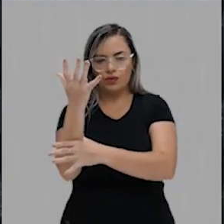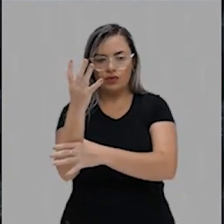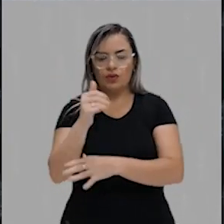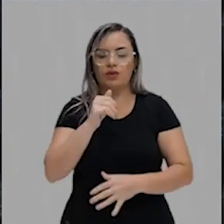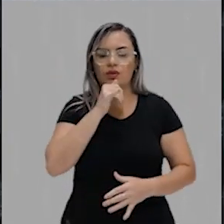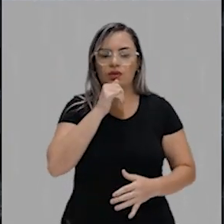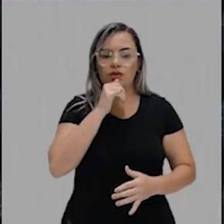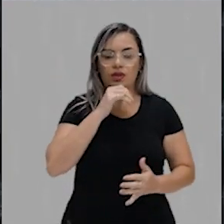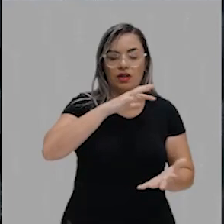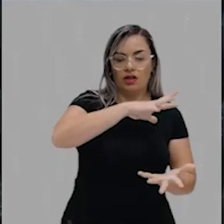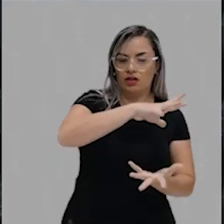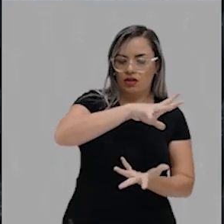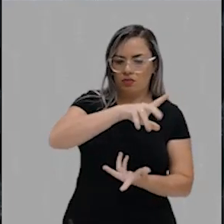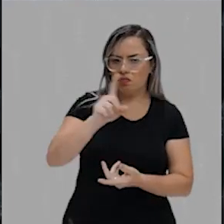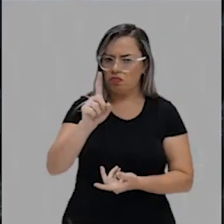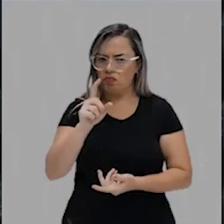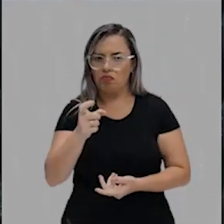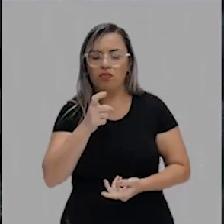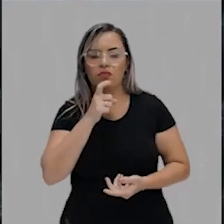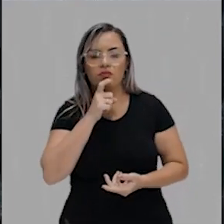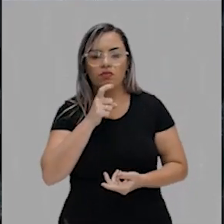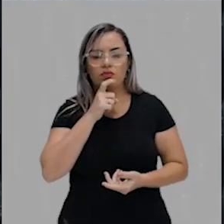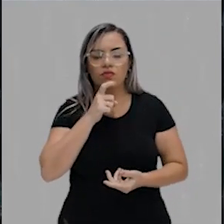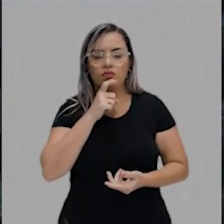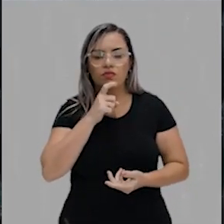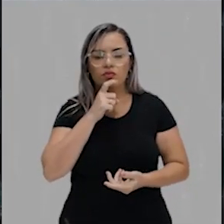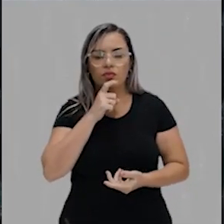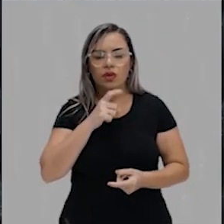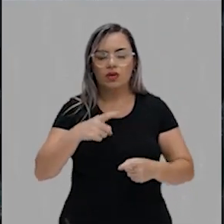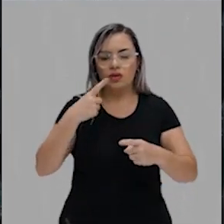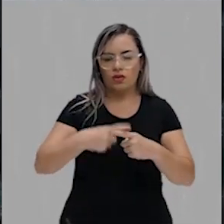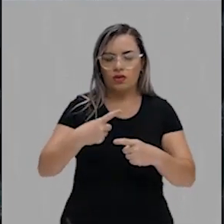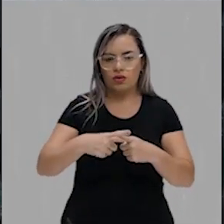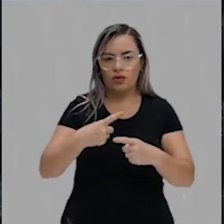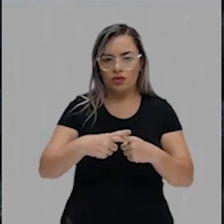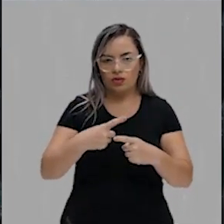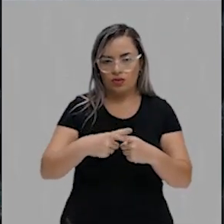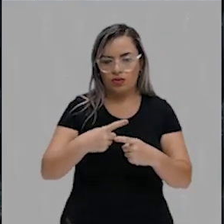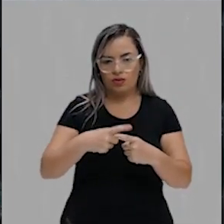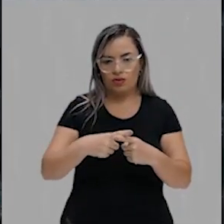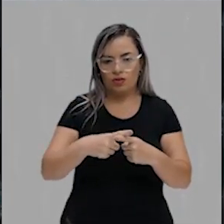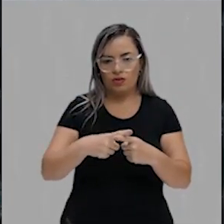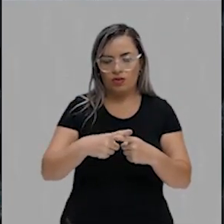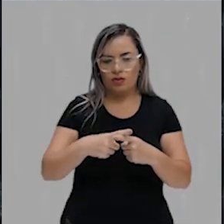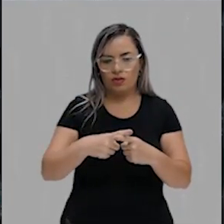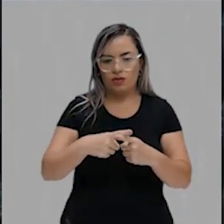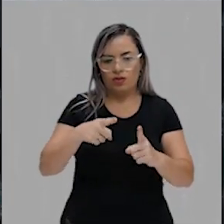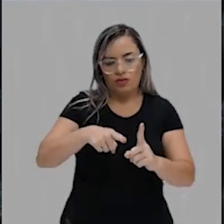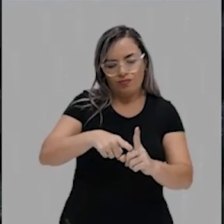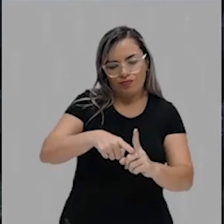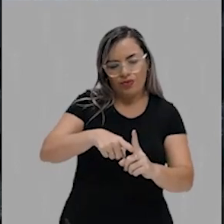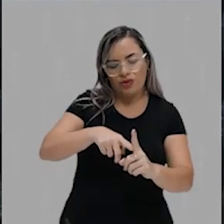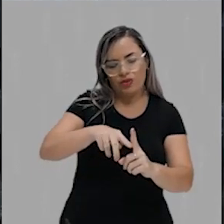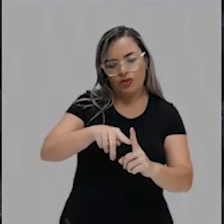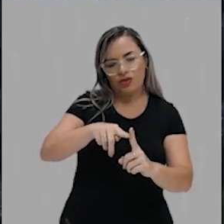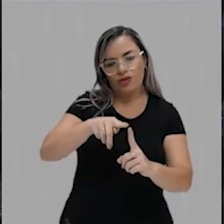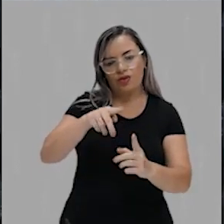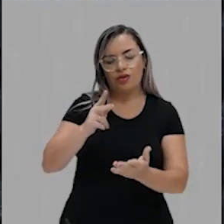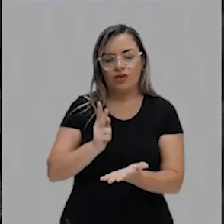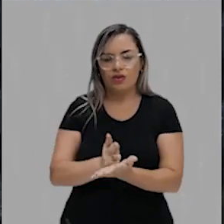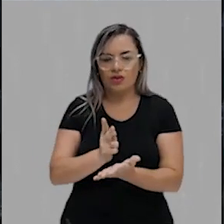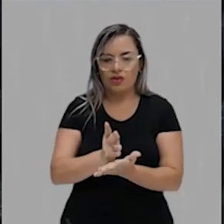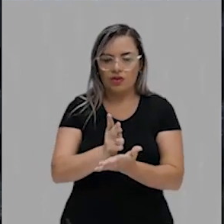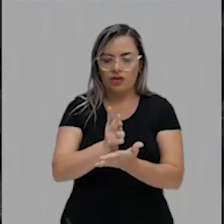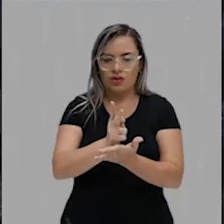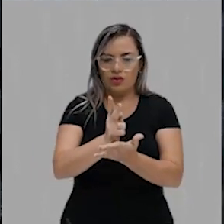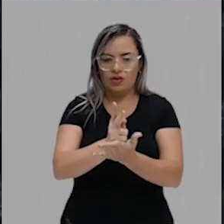quê? Porque existem, a temperatura, ela ficou constante por causa do efeito estufa. E isso